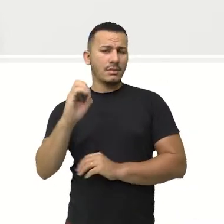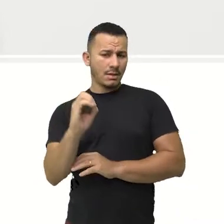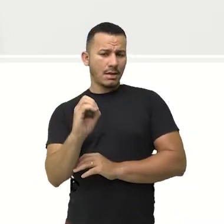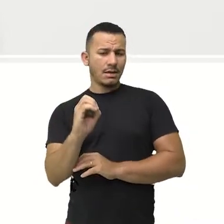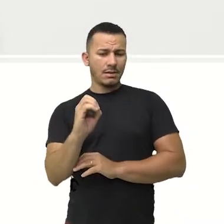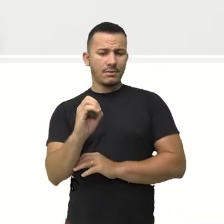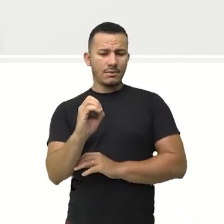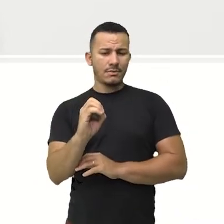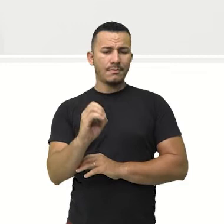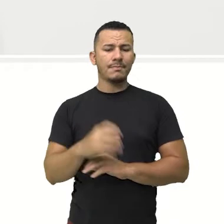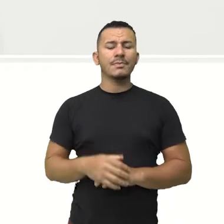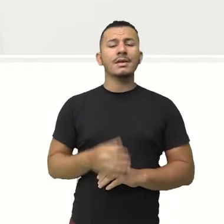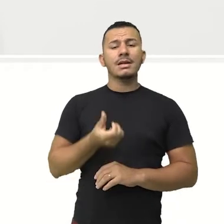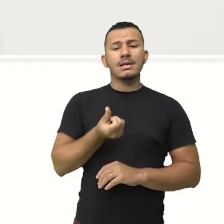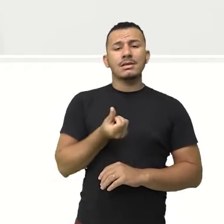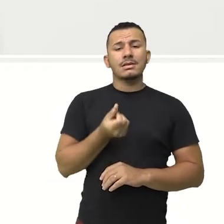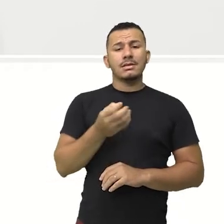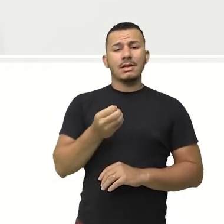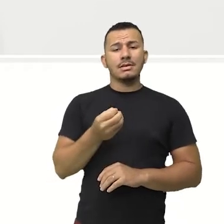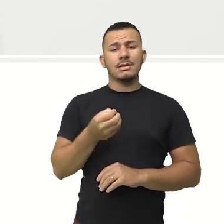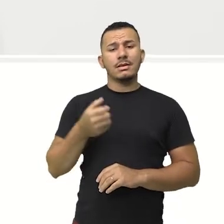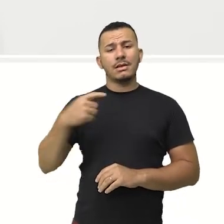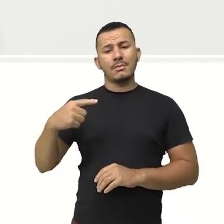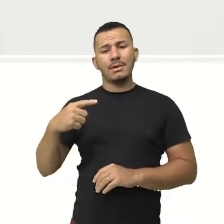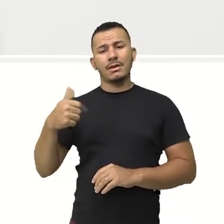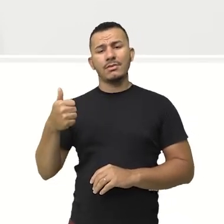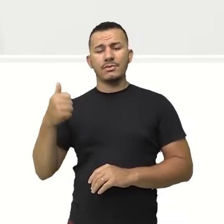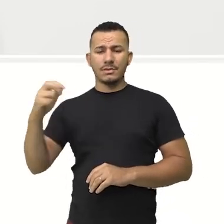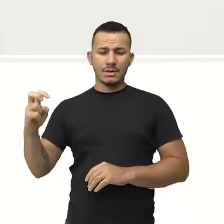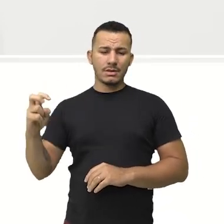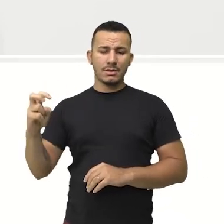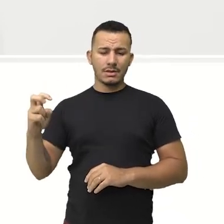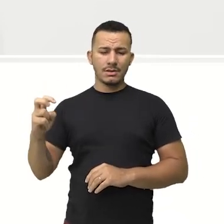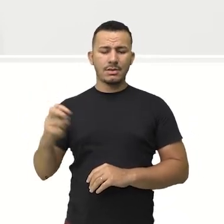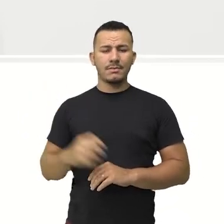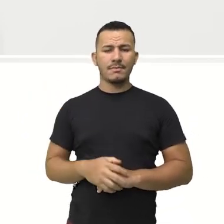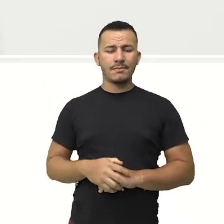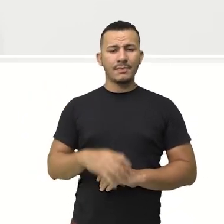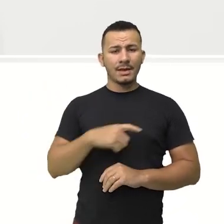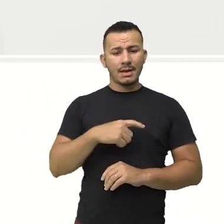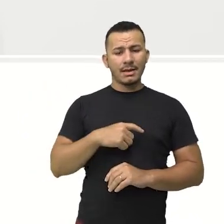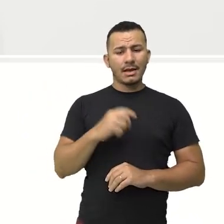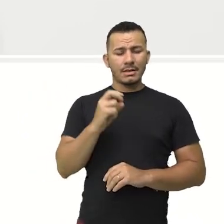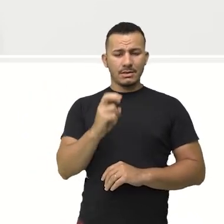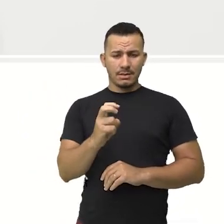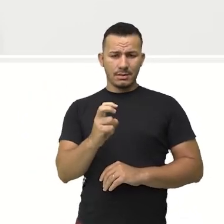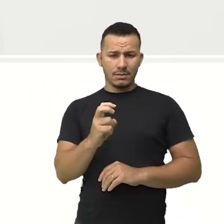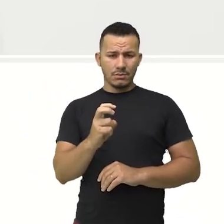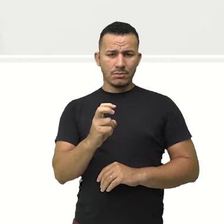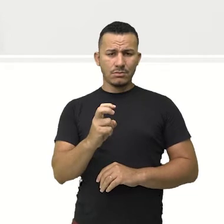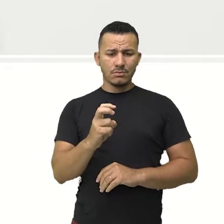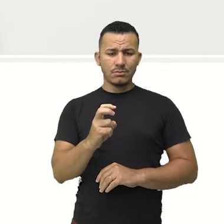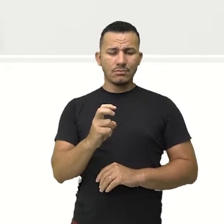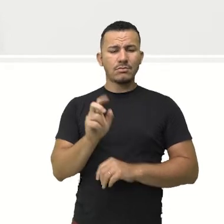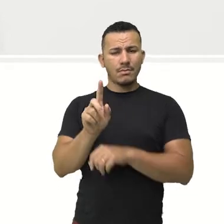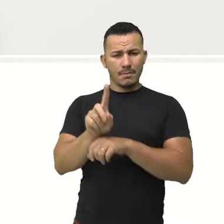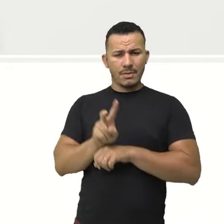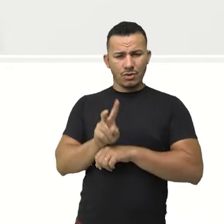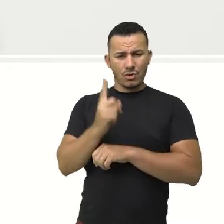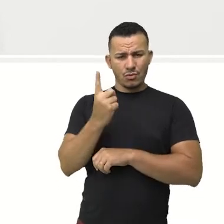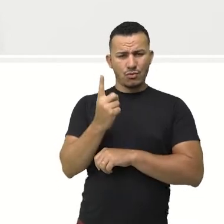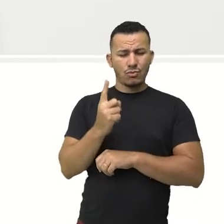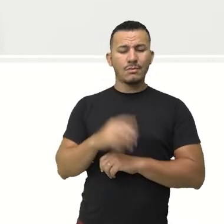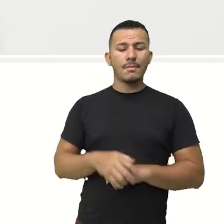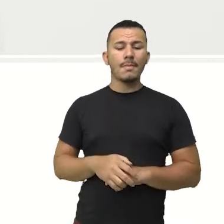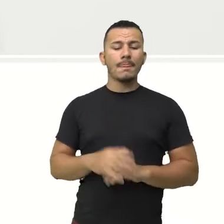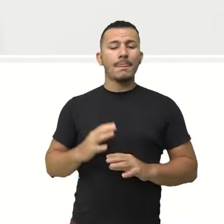agora, 60 menos 15, né? Então, isso aqui vai me dar 5 para 10, dá 5, emprestei 1, né? Então, isso aqui